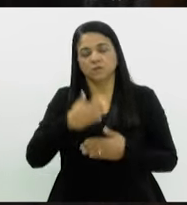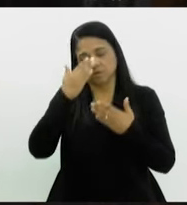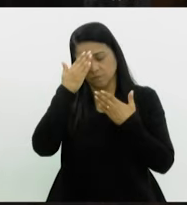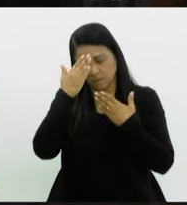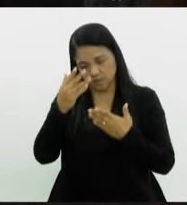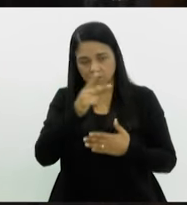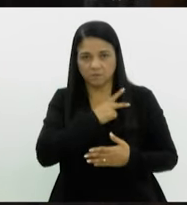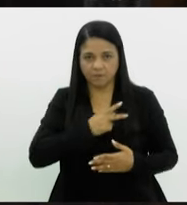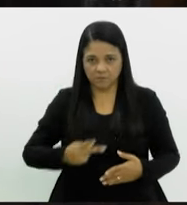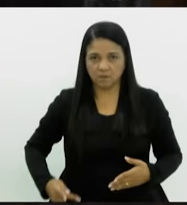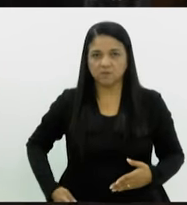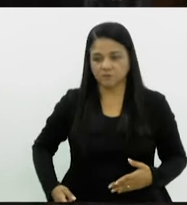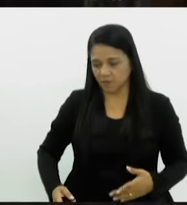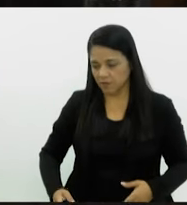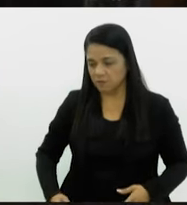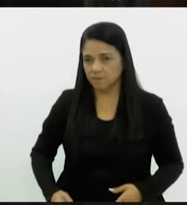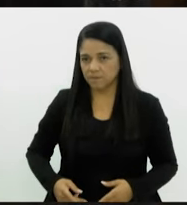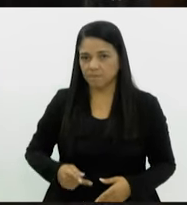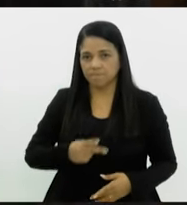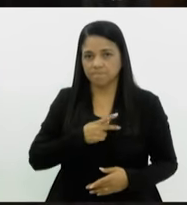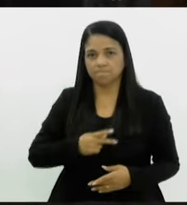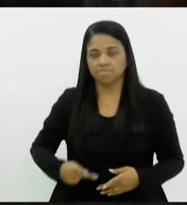Obrigada, presidente Tiaju.